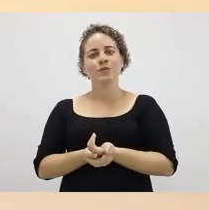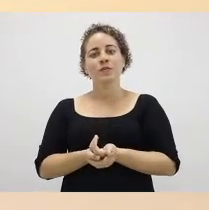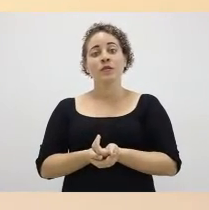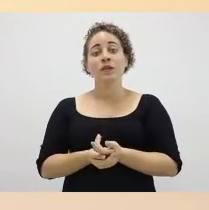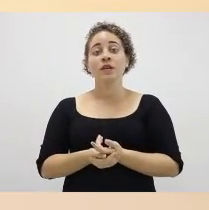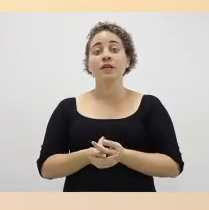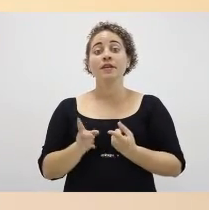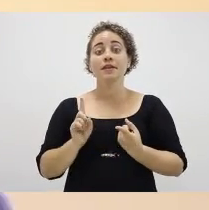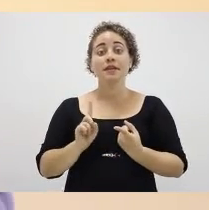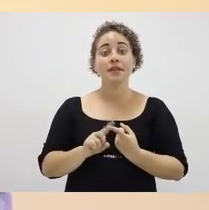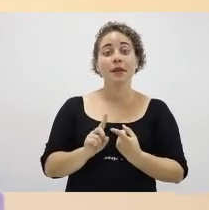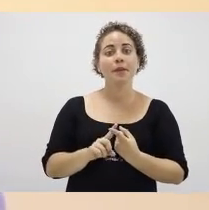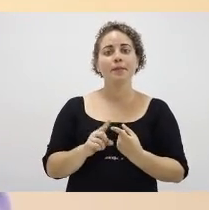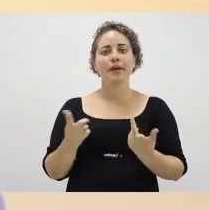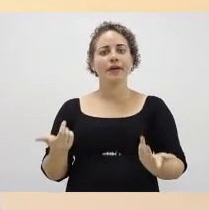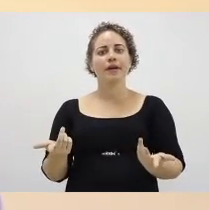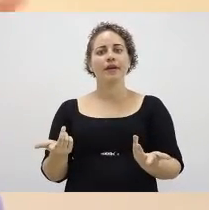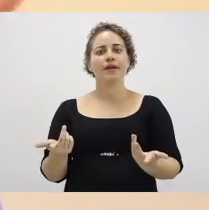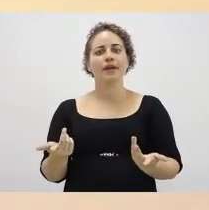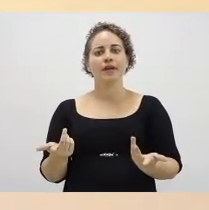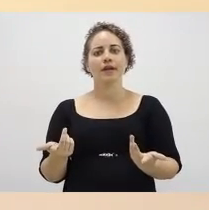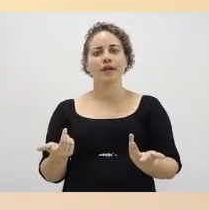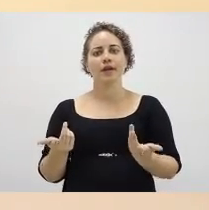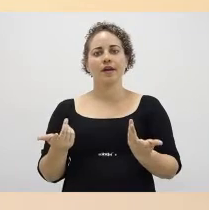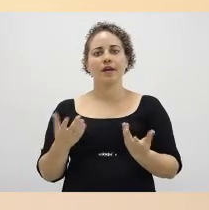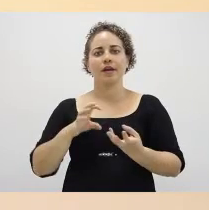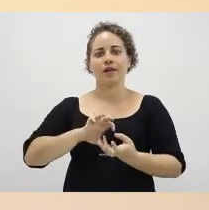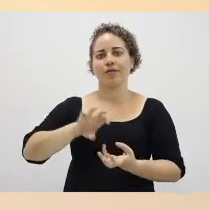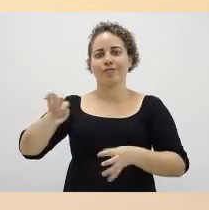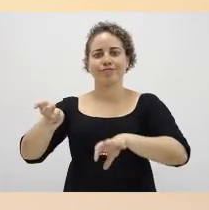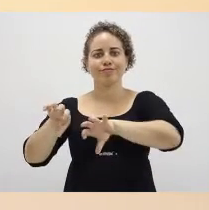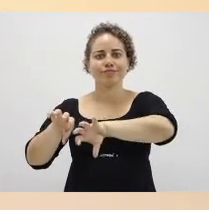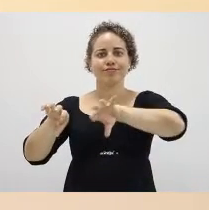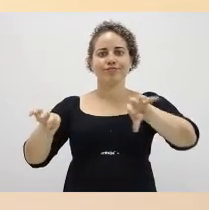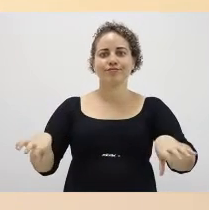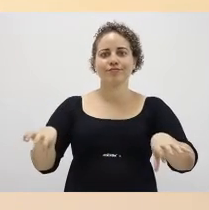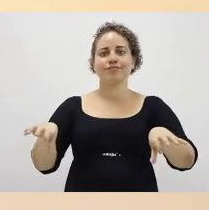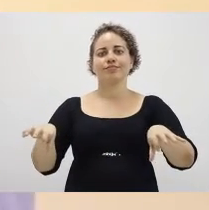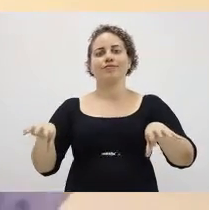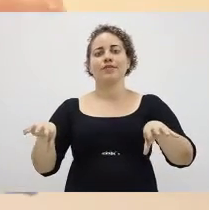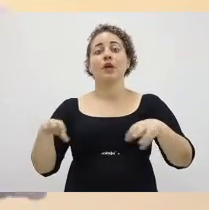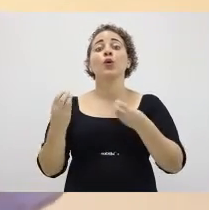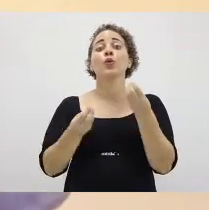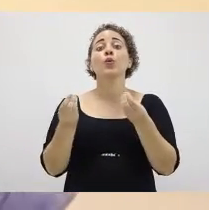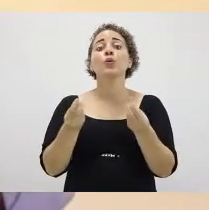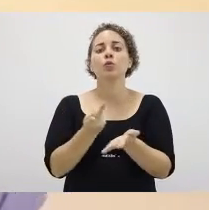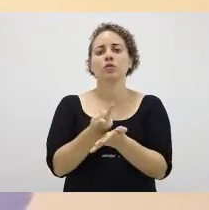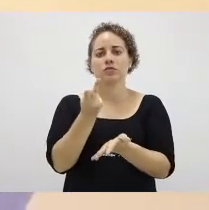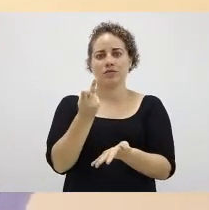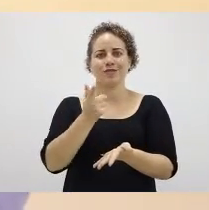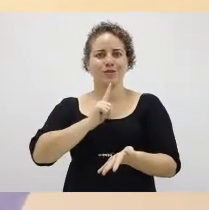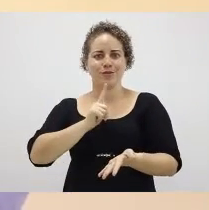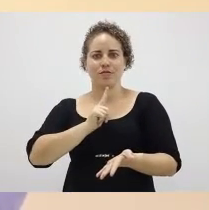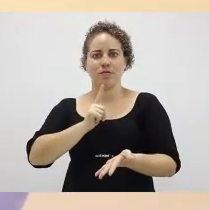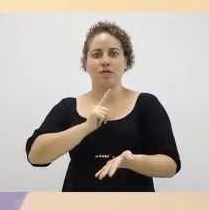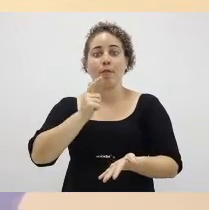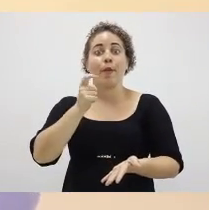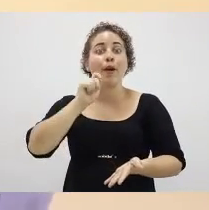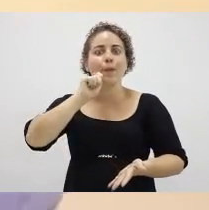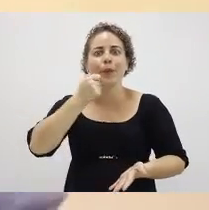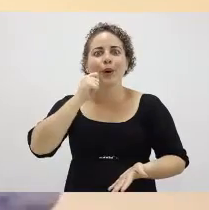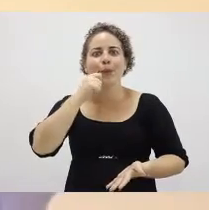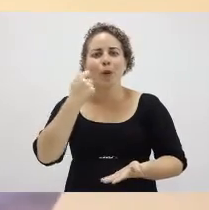de um descasamento entre oferta e demanda. Como acontece isso? Se eu tenho muito pão